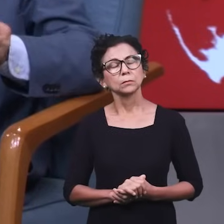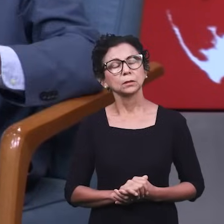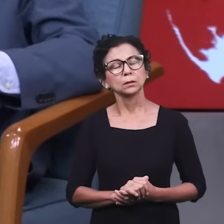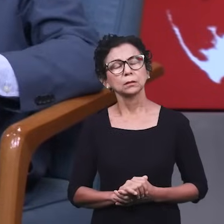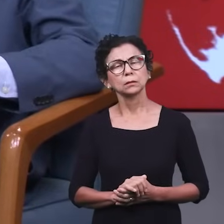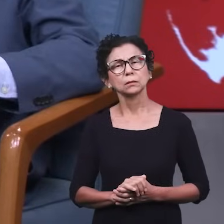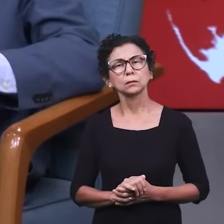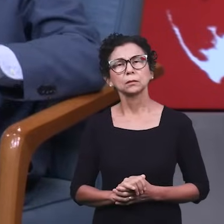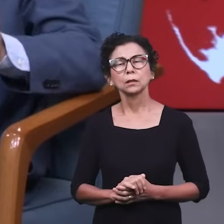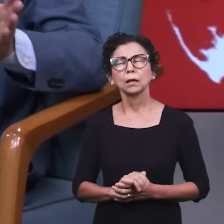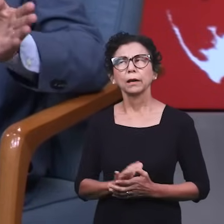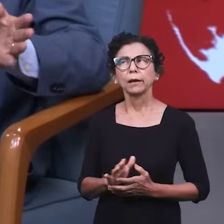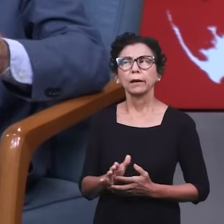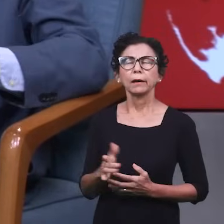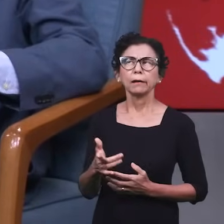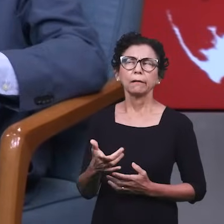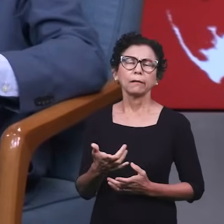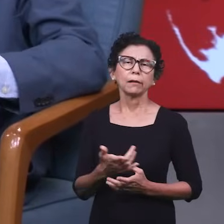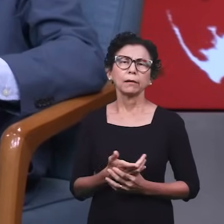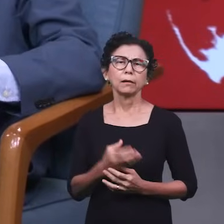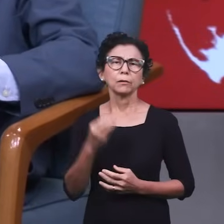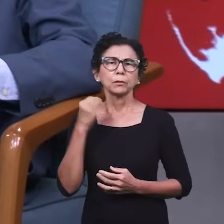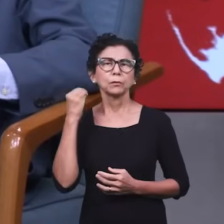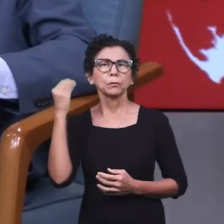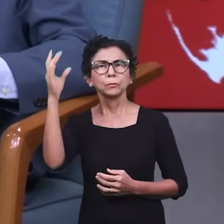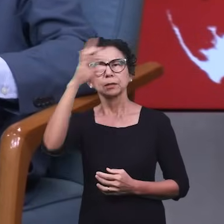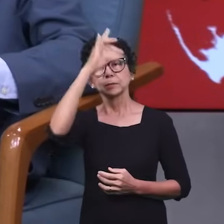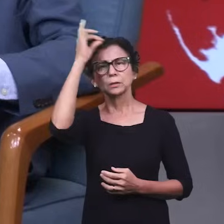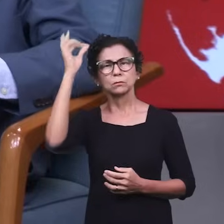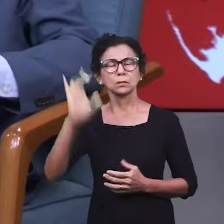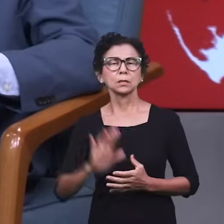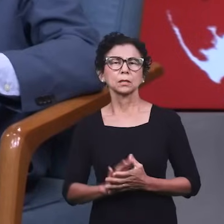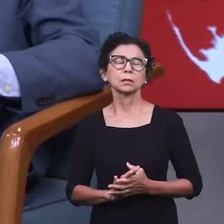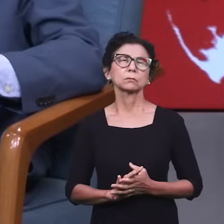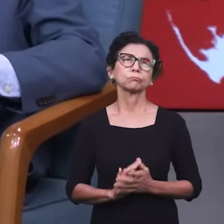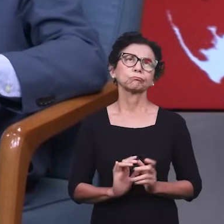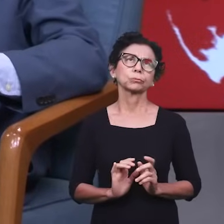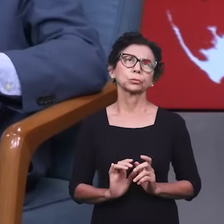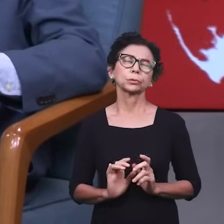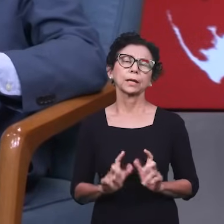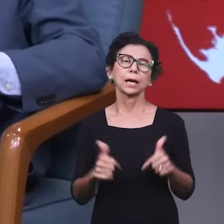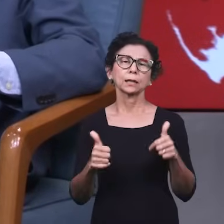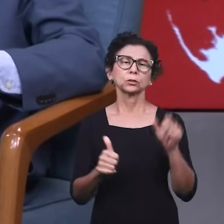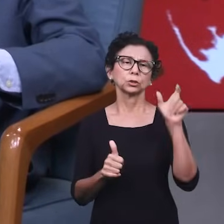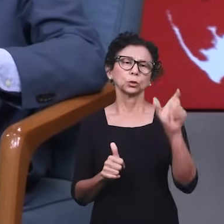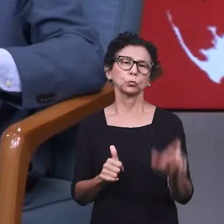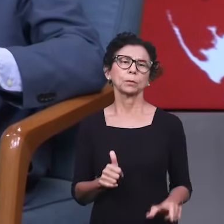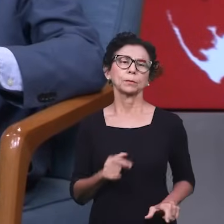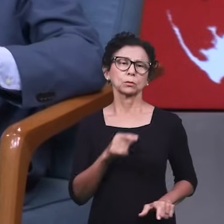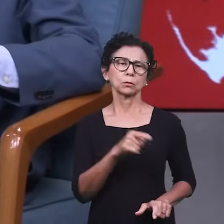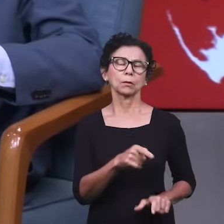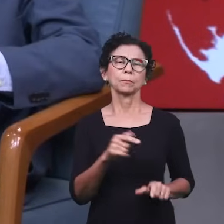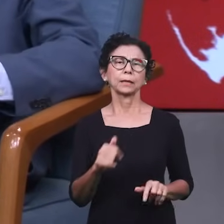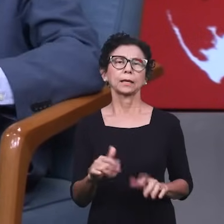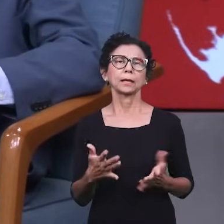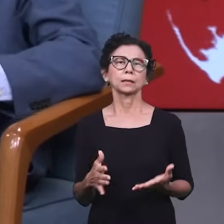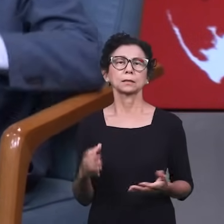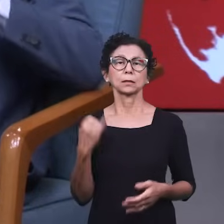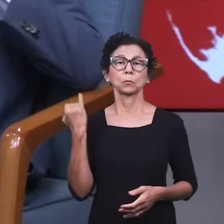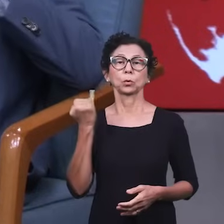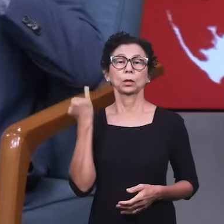dom na vida de alguém? Não, já falamos isso outras vezes. Há a preocupação do Espírito Santo em promover alguém?